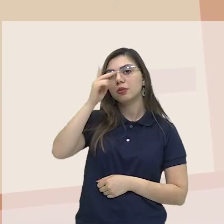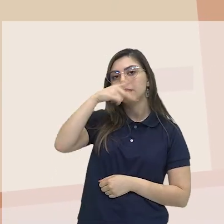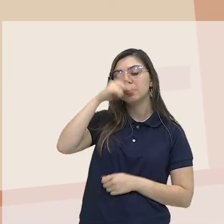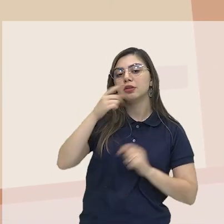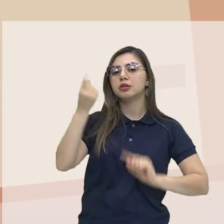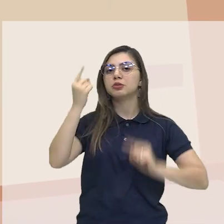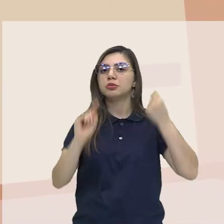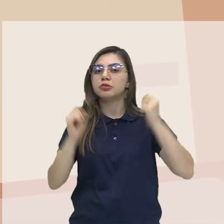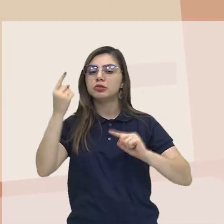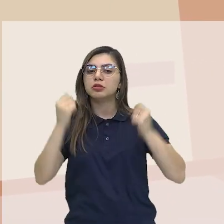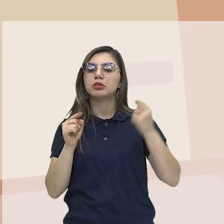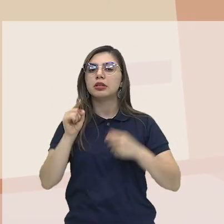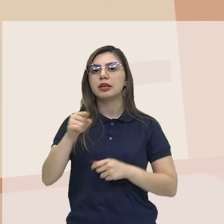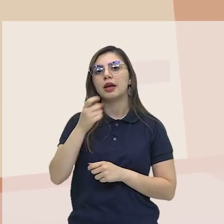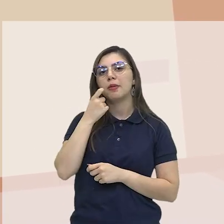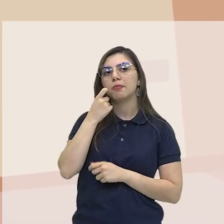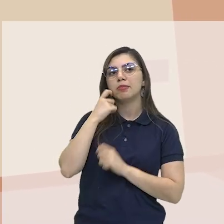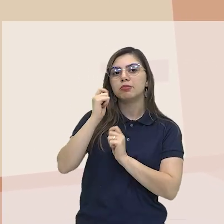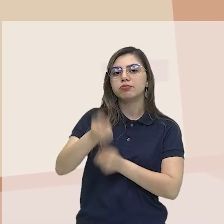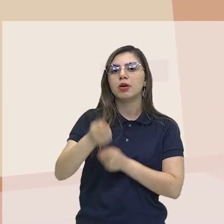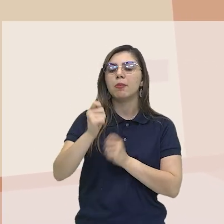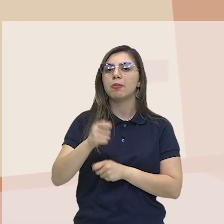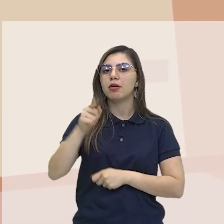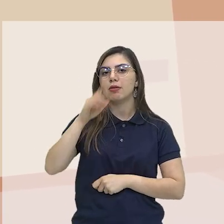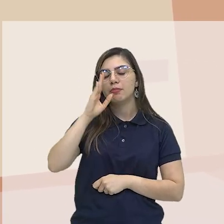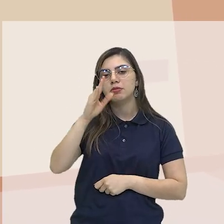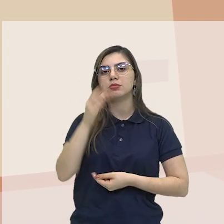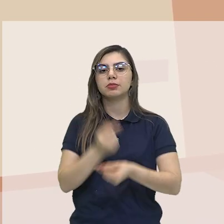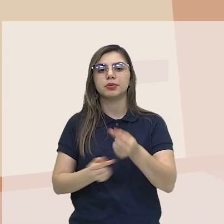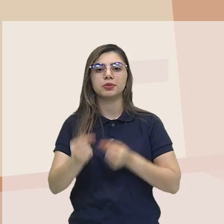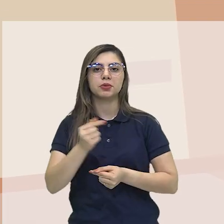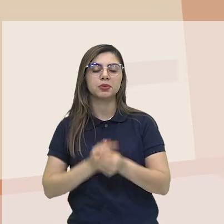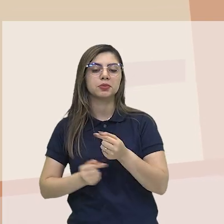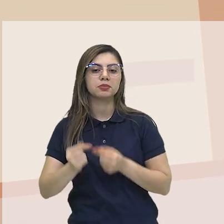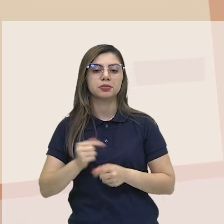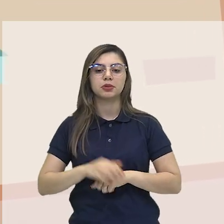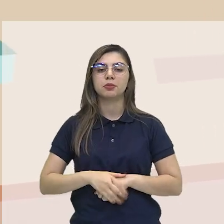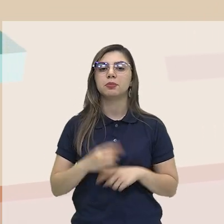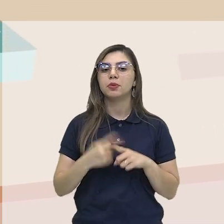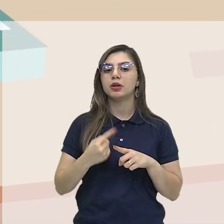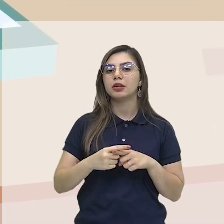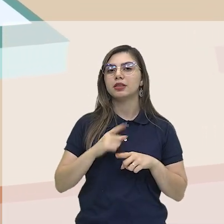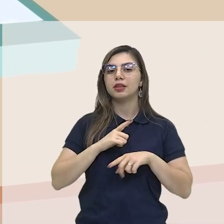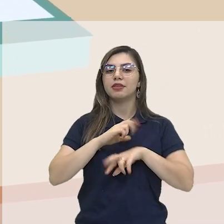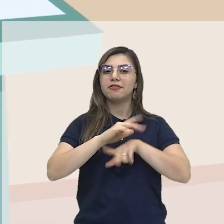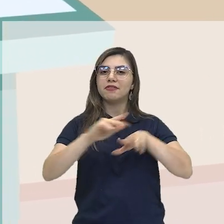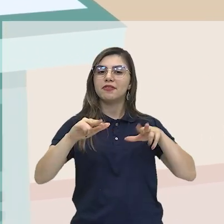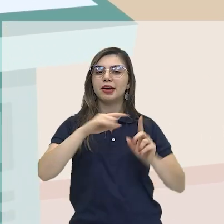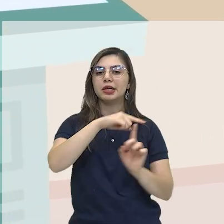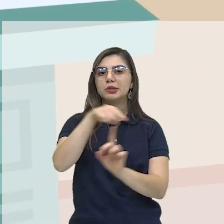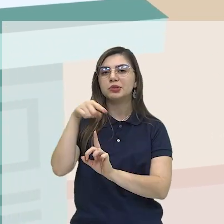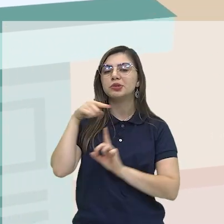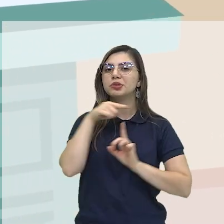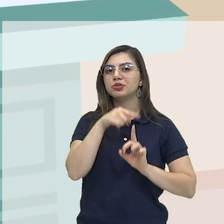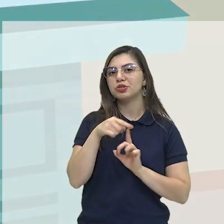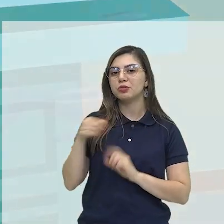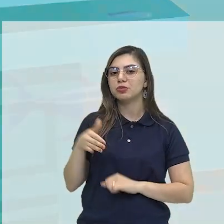das principais atividades econômicas, sustentada pela abundância de peixes como a anchova,